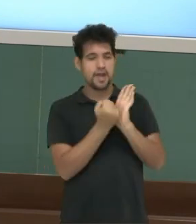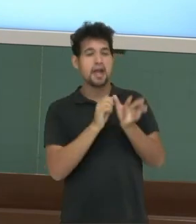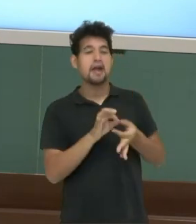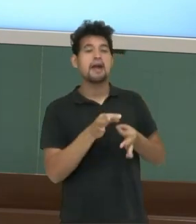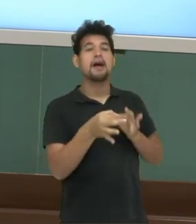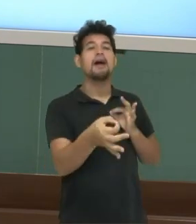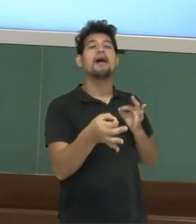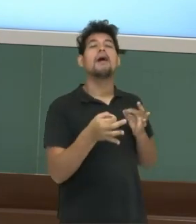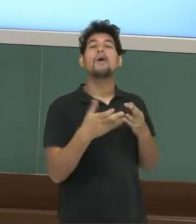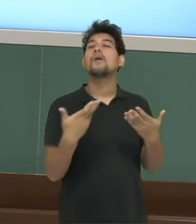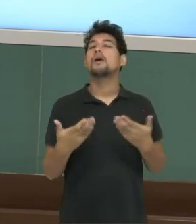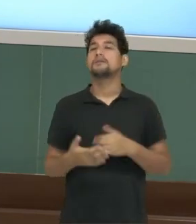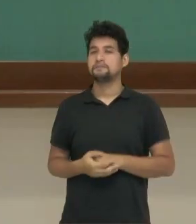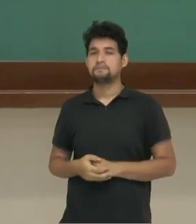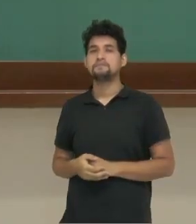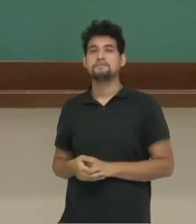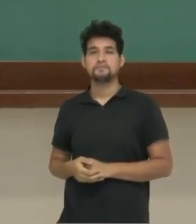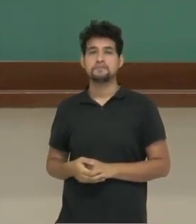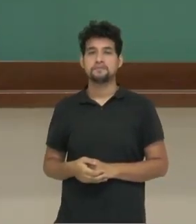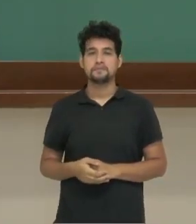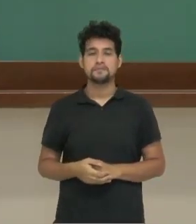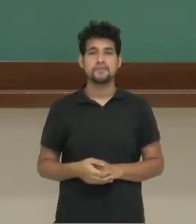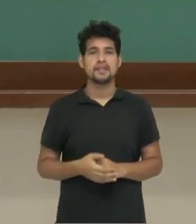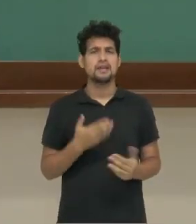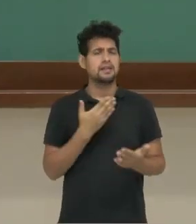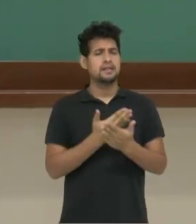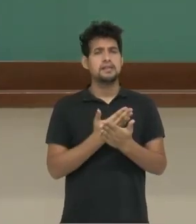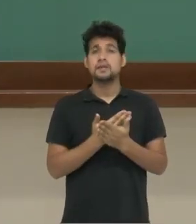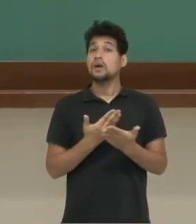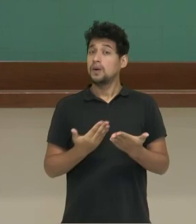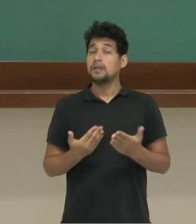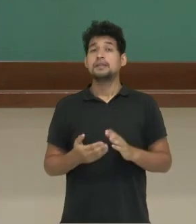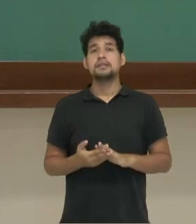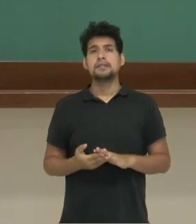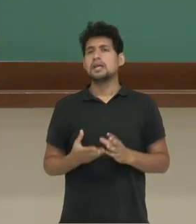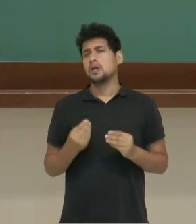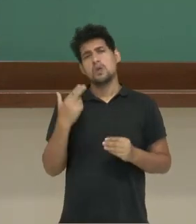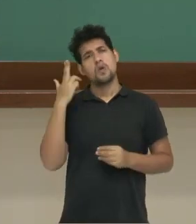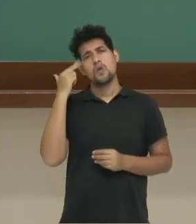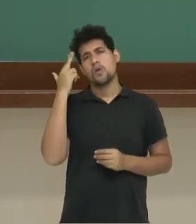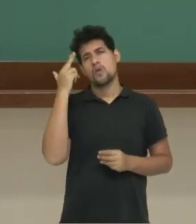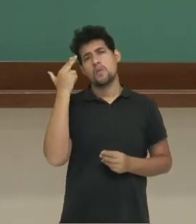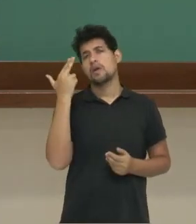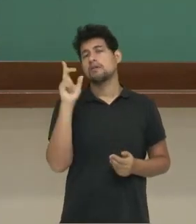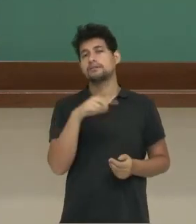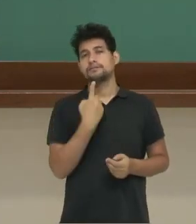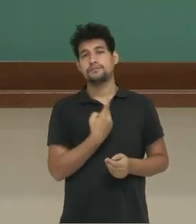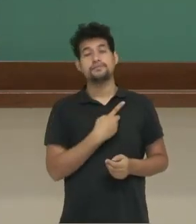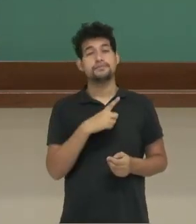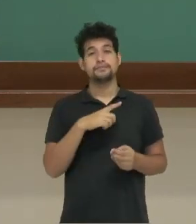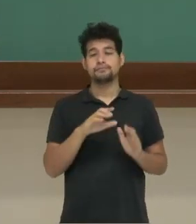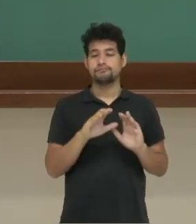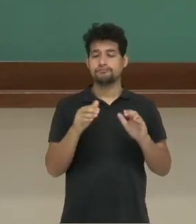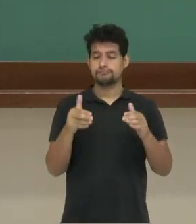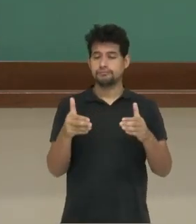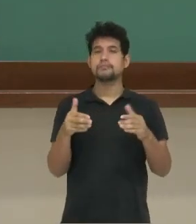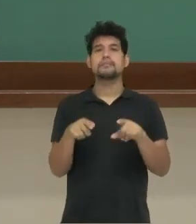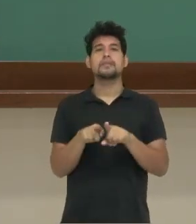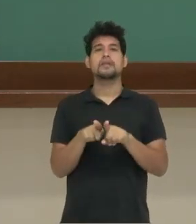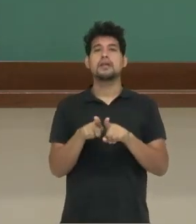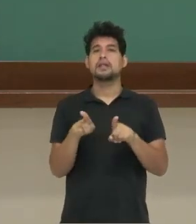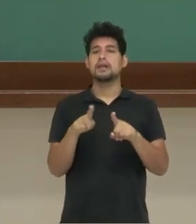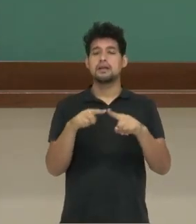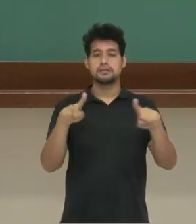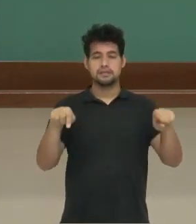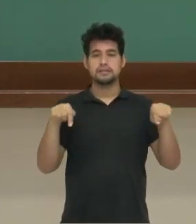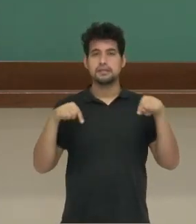de arremesso aí, tá bom? Nas escolas é muito comum, né, nós termos um equipamento lá na sala